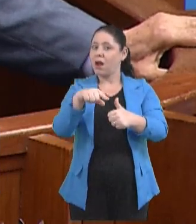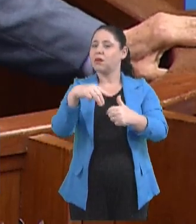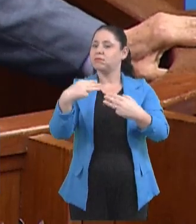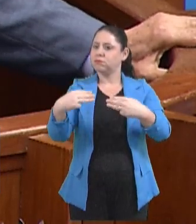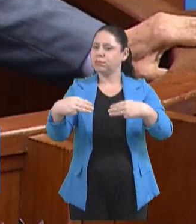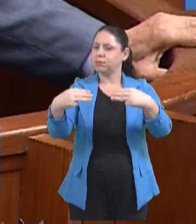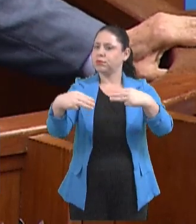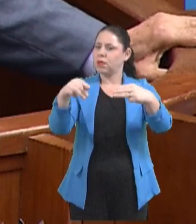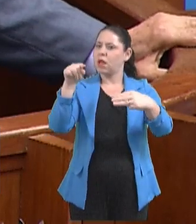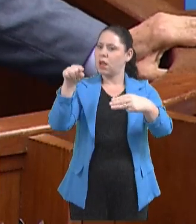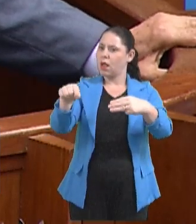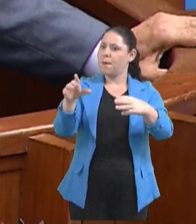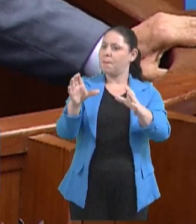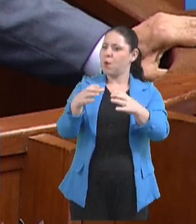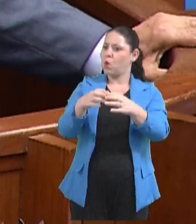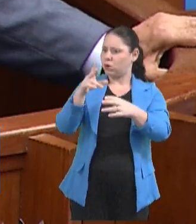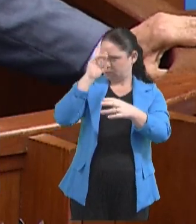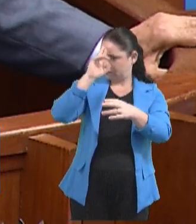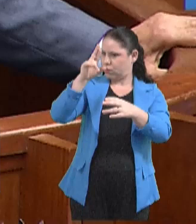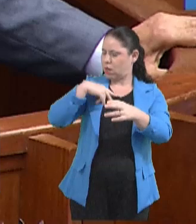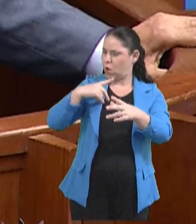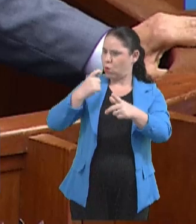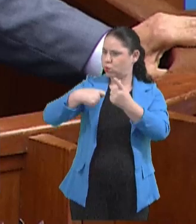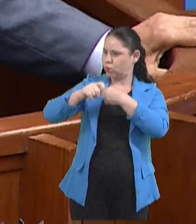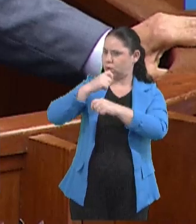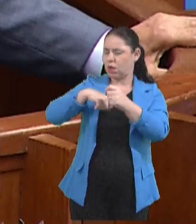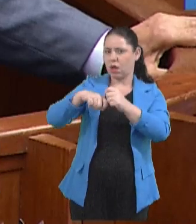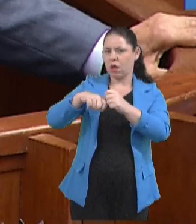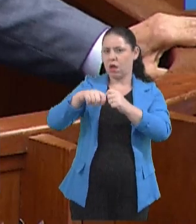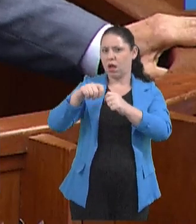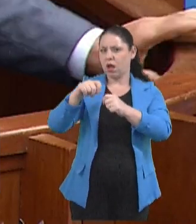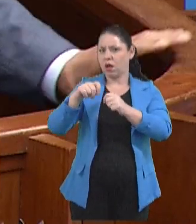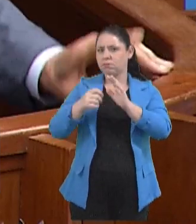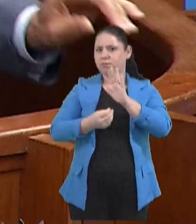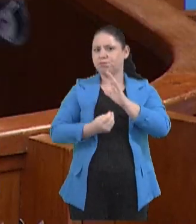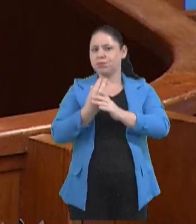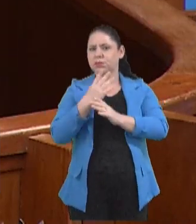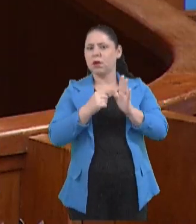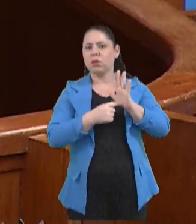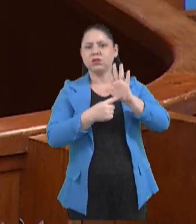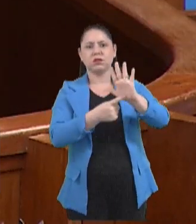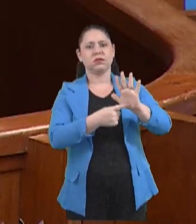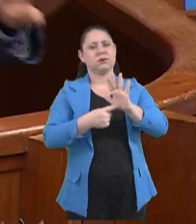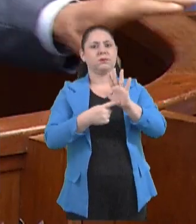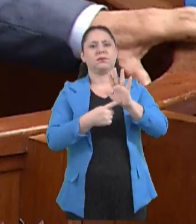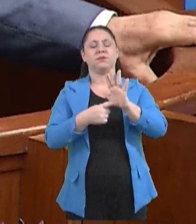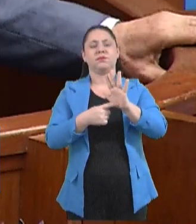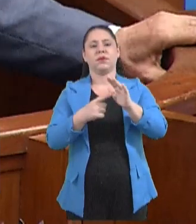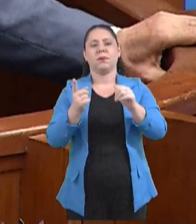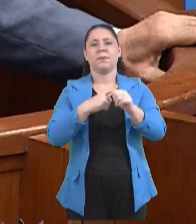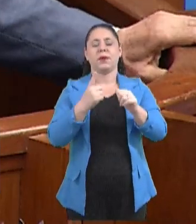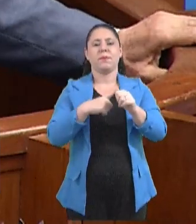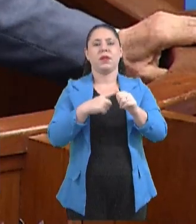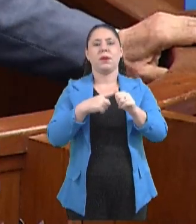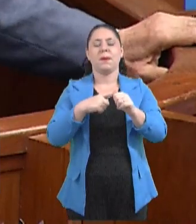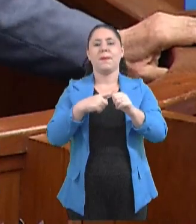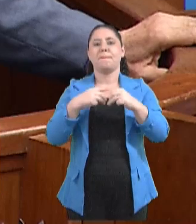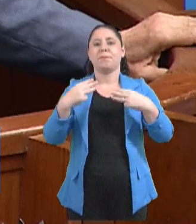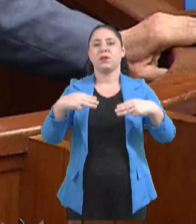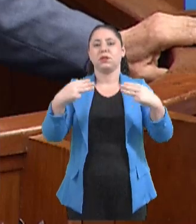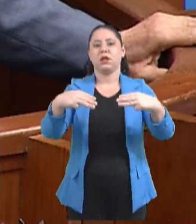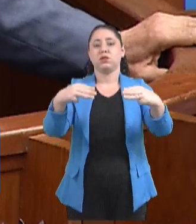senhor que está nessa pasta, que acontece escândalo no Brasil. Então, o primeiro a ser demitido, no meu ponto de vista, era o